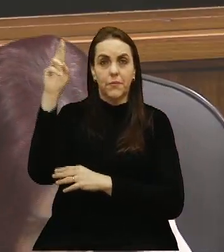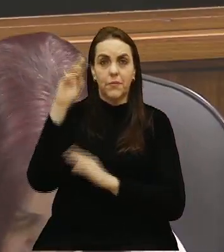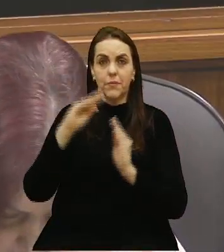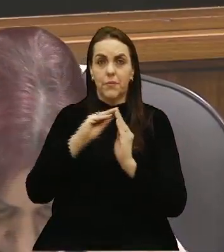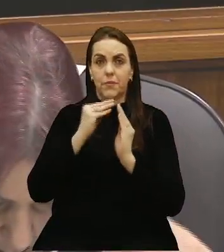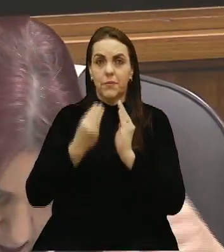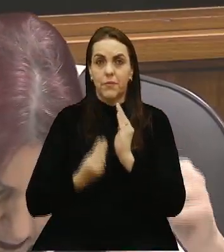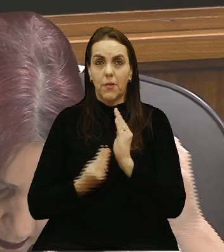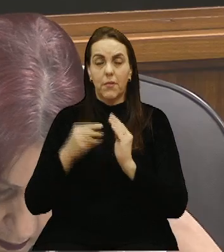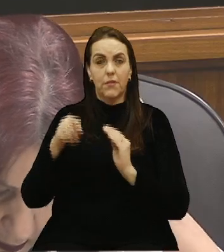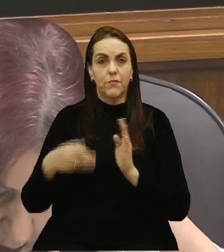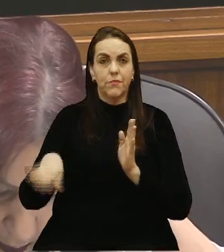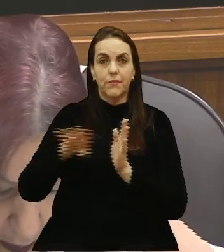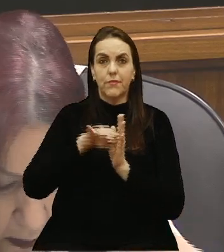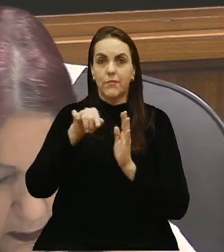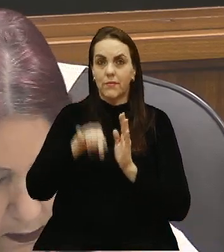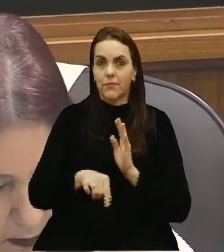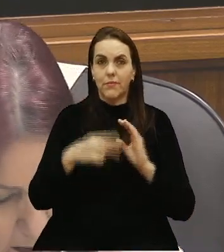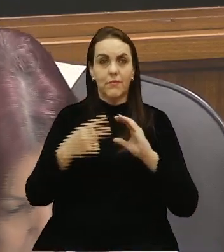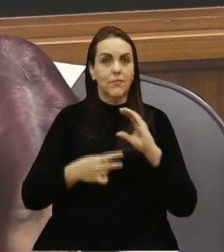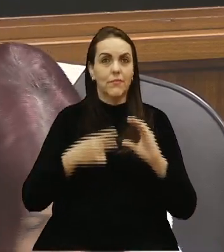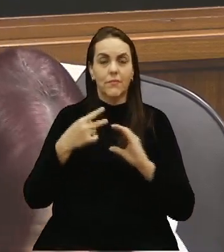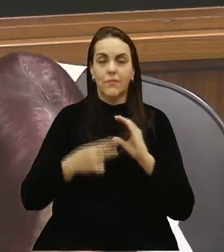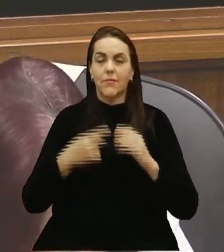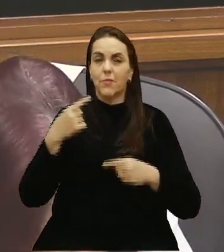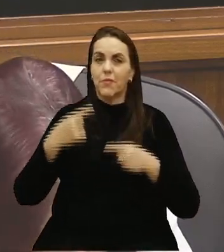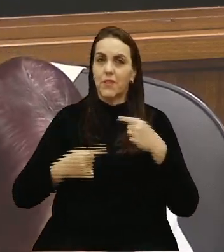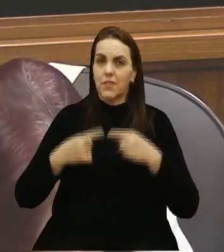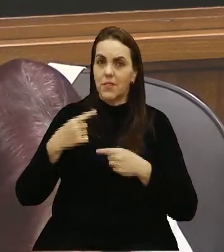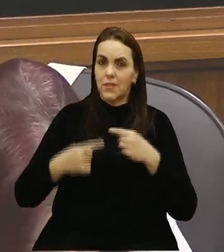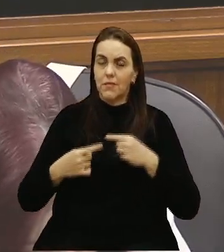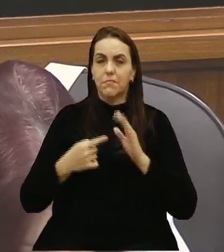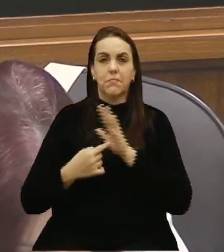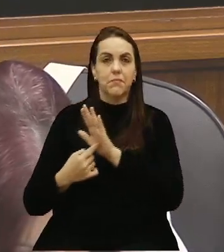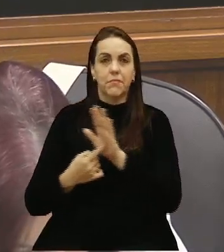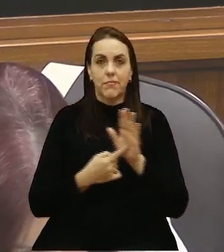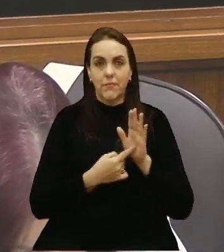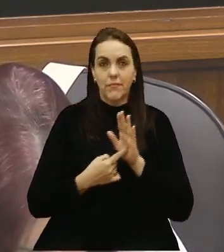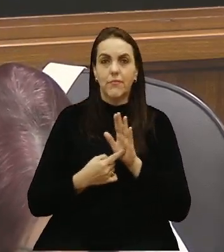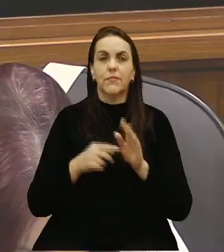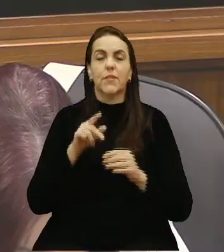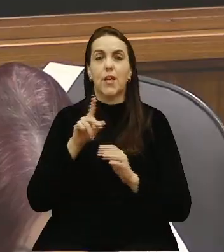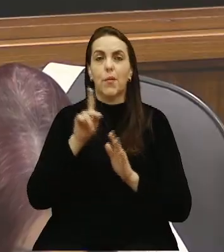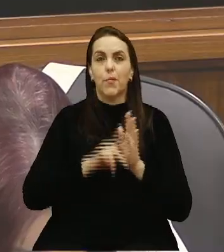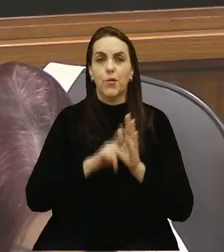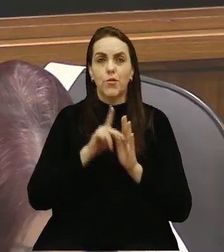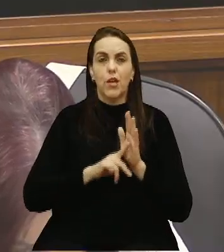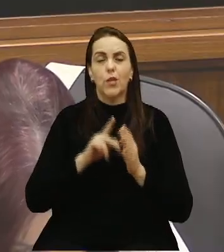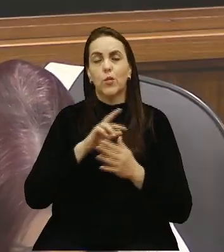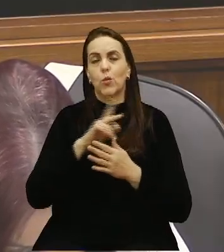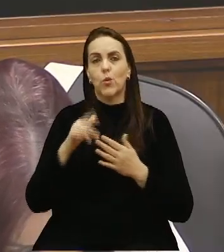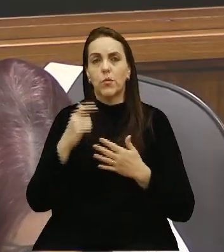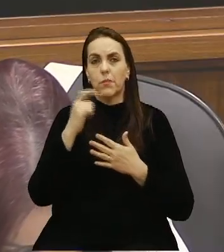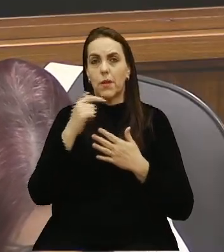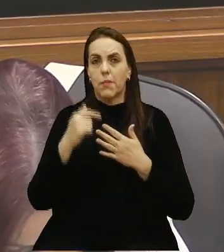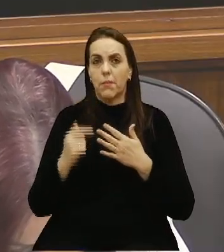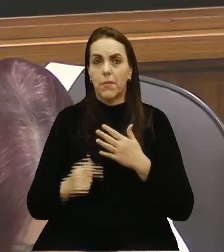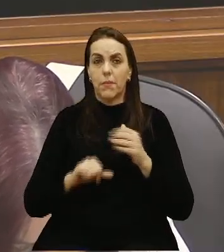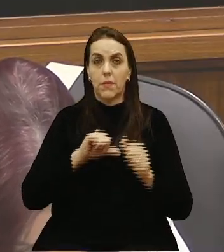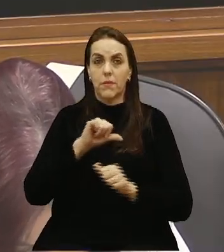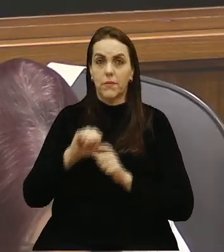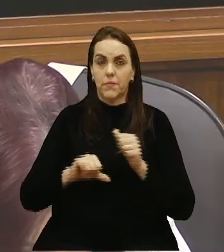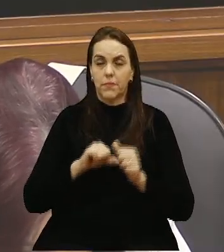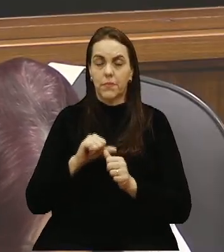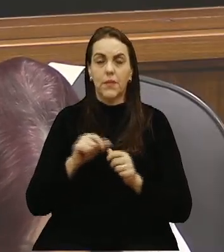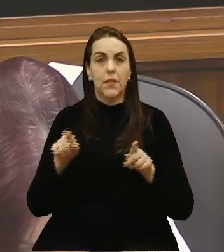vinda até esta casa que promovesse essa discussão, que apresentasse esse projeto, todos os pontos que serão alterados, para